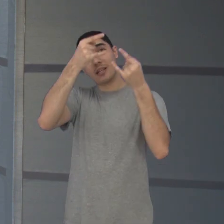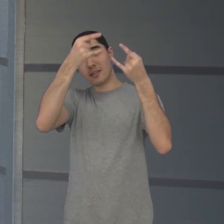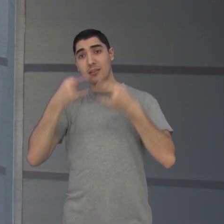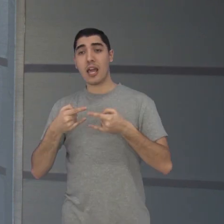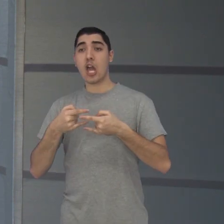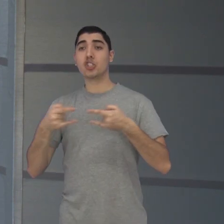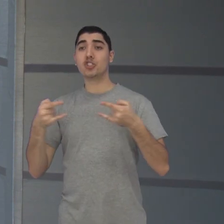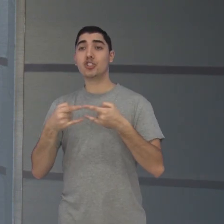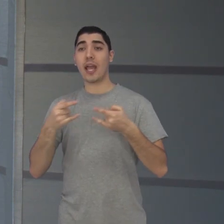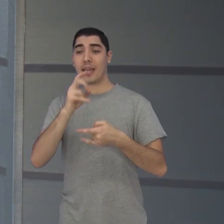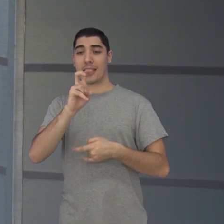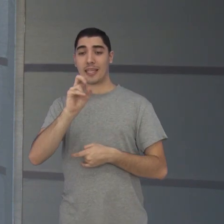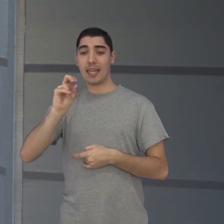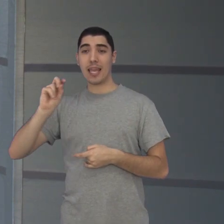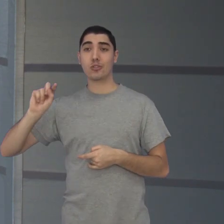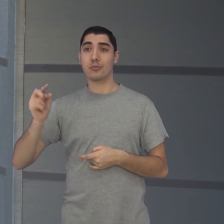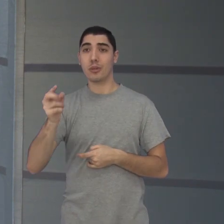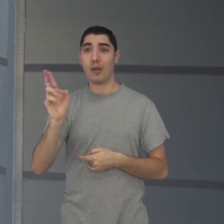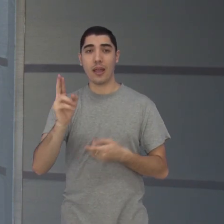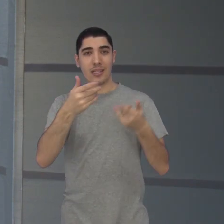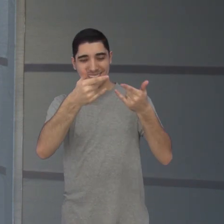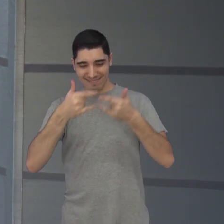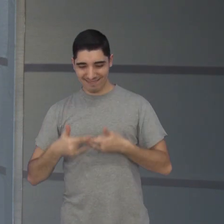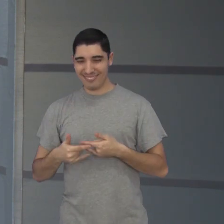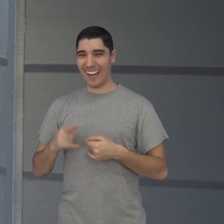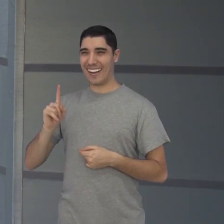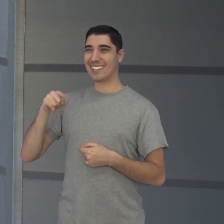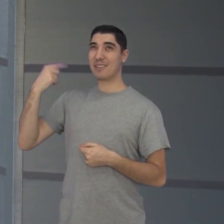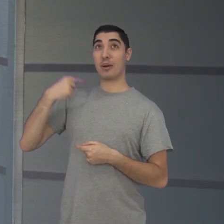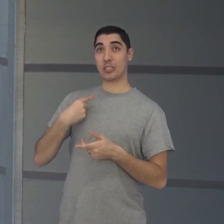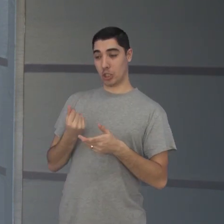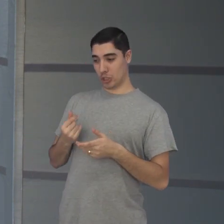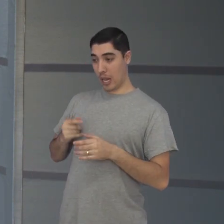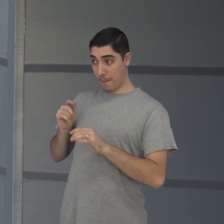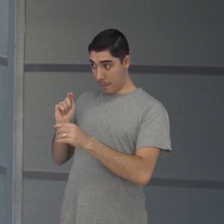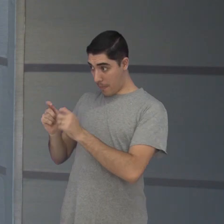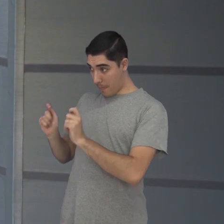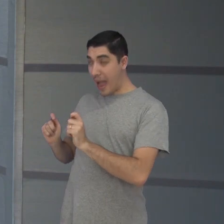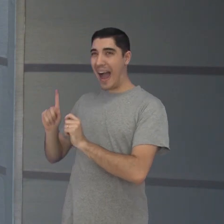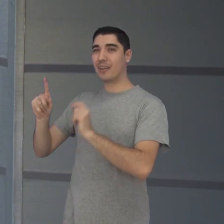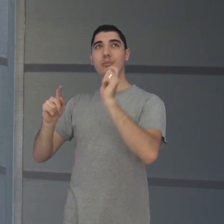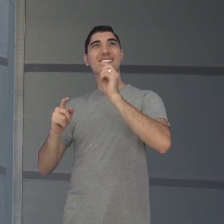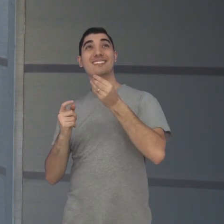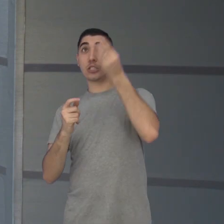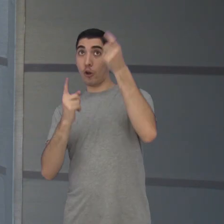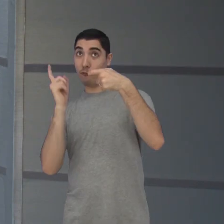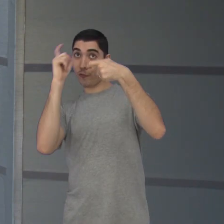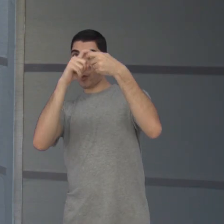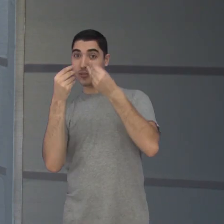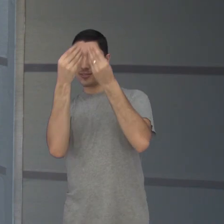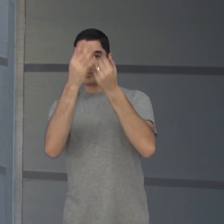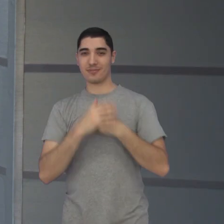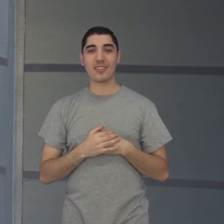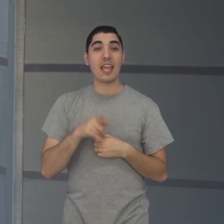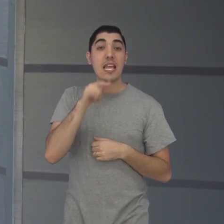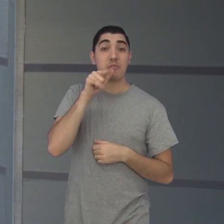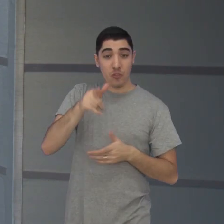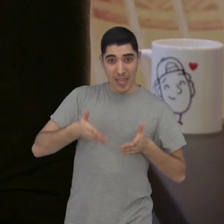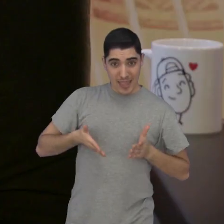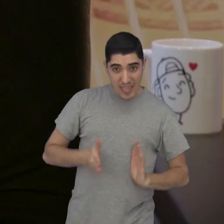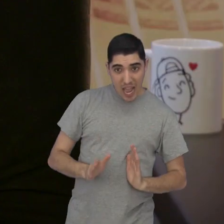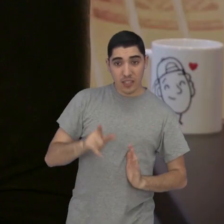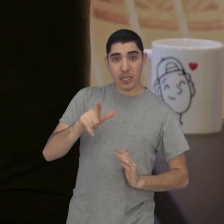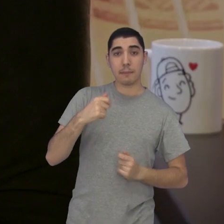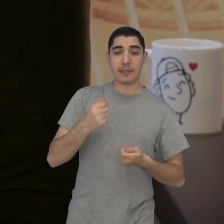de 500 mil cruzeiros pendurado no pescoço, que é para principiar, depois ele mandava o resto. Só pra garantir os primeiros meses de vida ali, né? Porque Exato. quando você nasce,